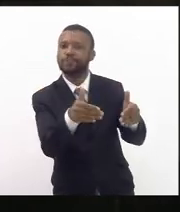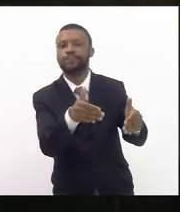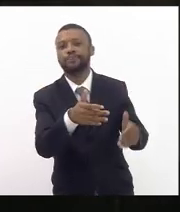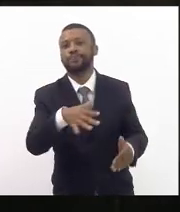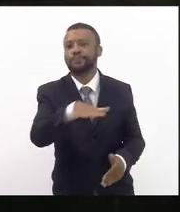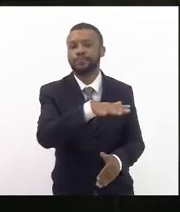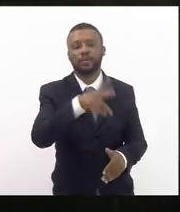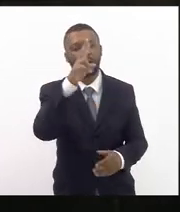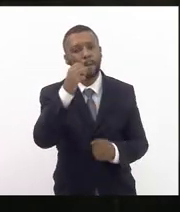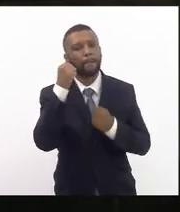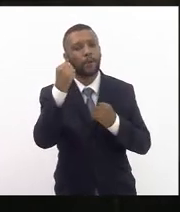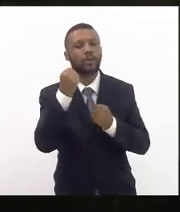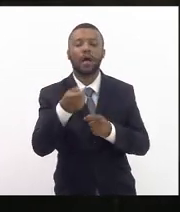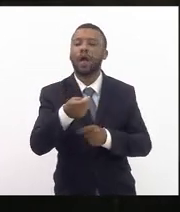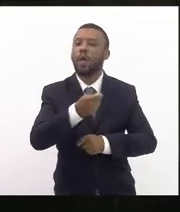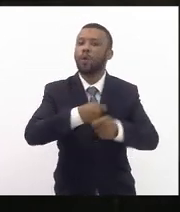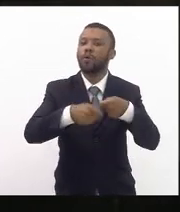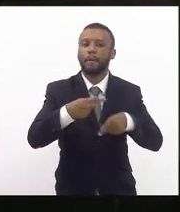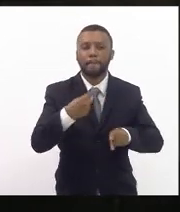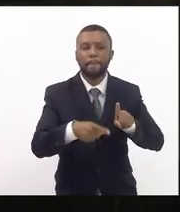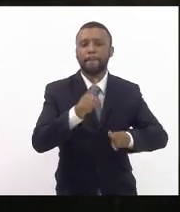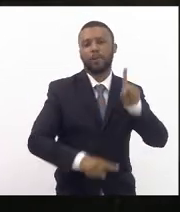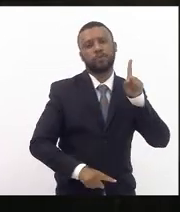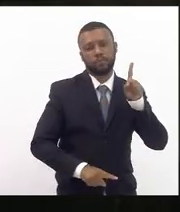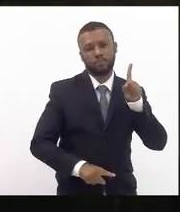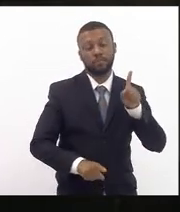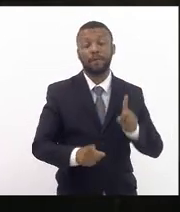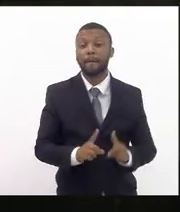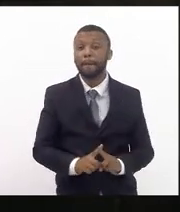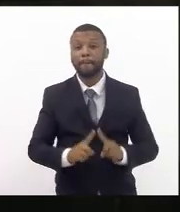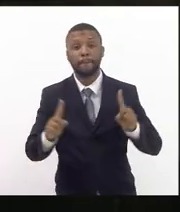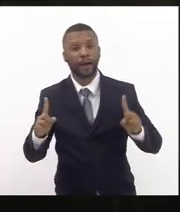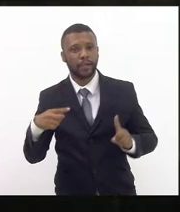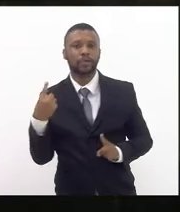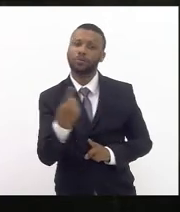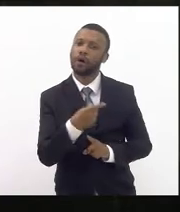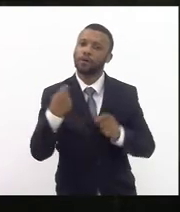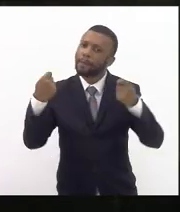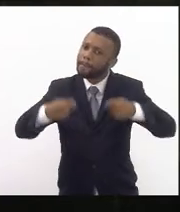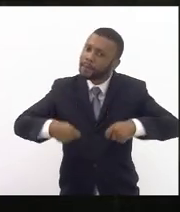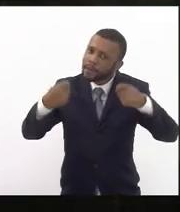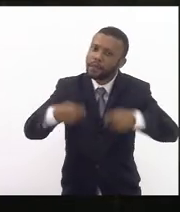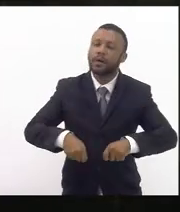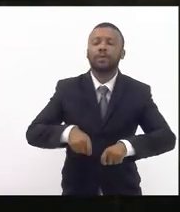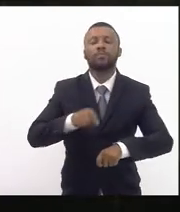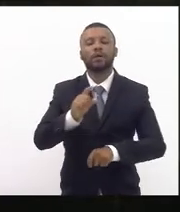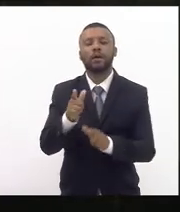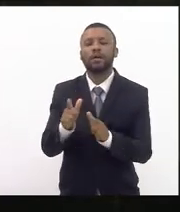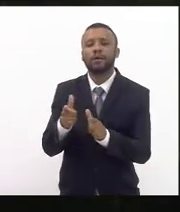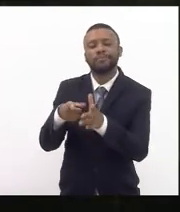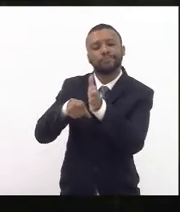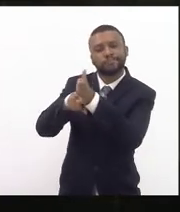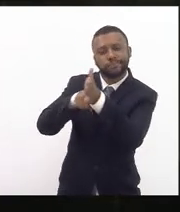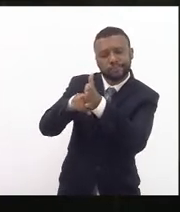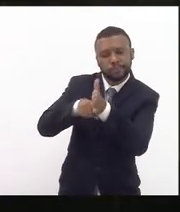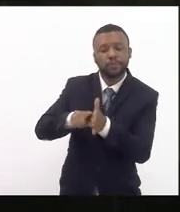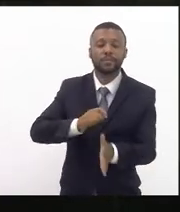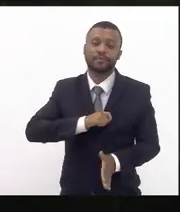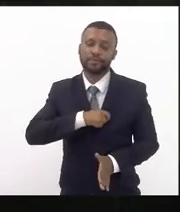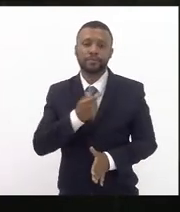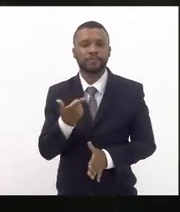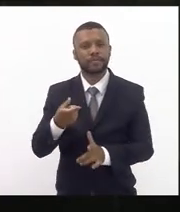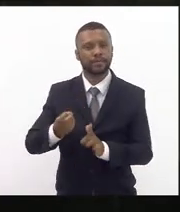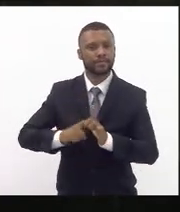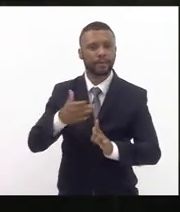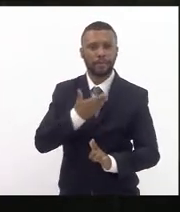de potencial econômico e fiscal. Mas, para isso, a gente precisa fazer a auditoria da dívida pública, e mais